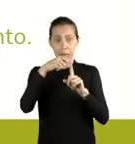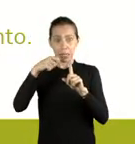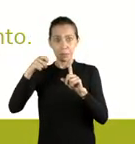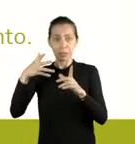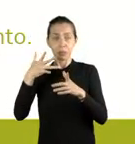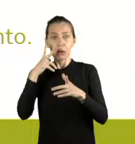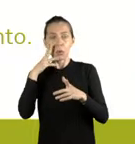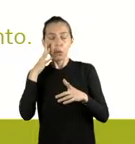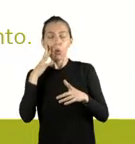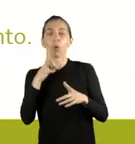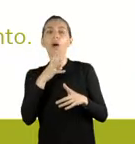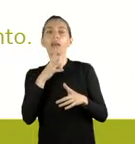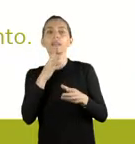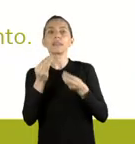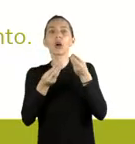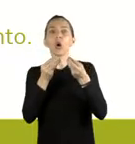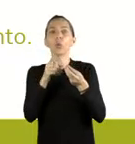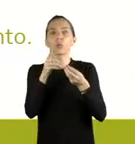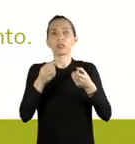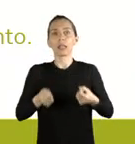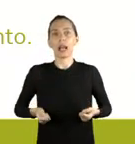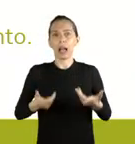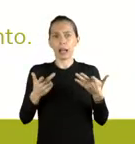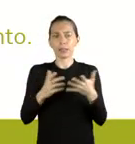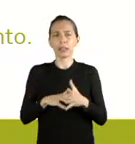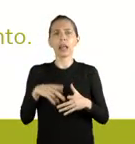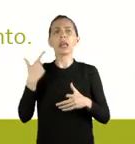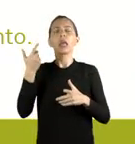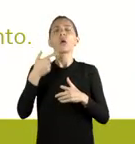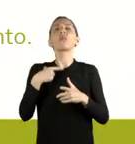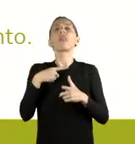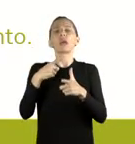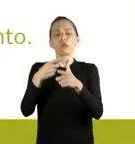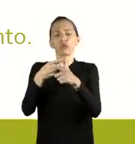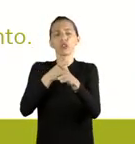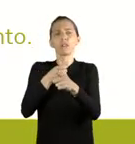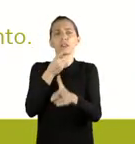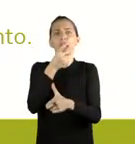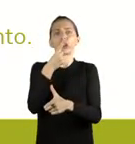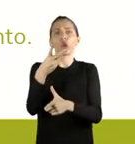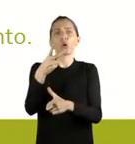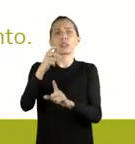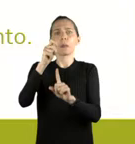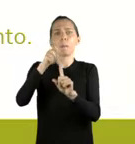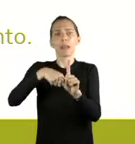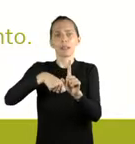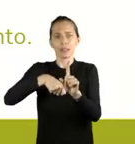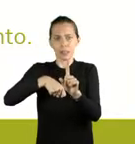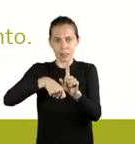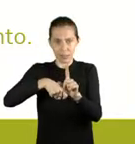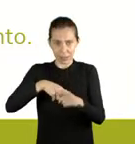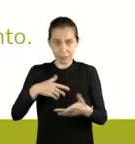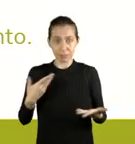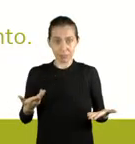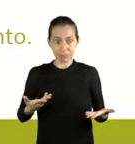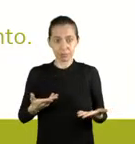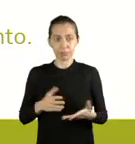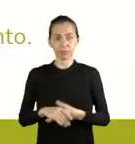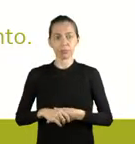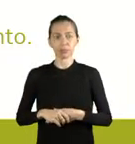mais, e minhas dívidas de 12 meses? Que, por exemplo, o IPVA, eu pago uma vez por ano só. Quer dizer que eu não